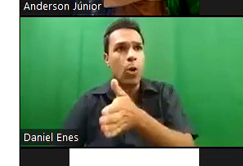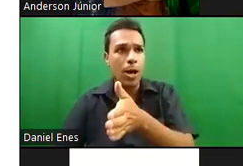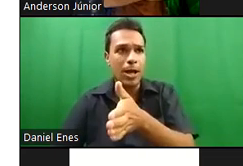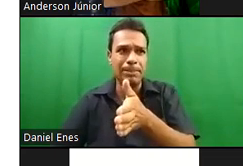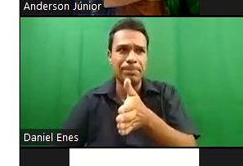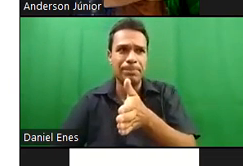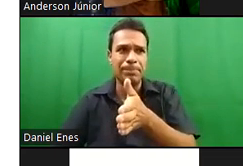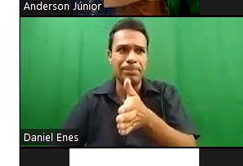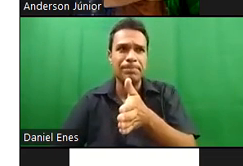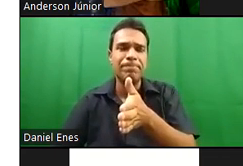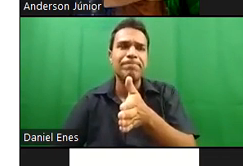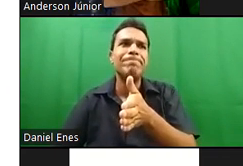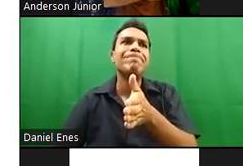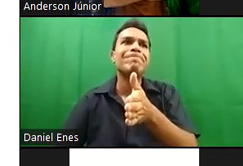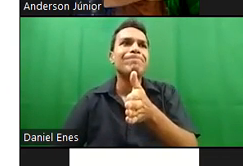e cola.